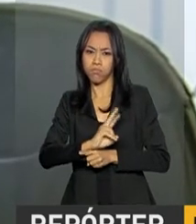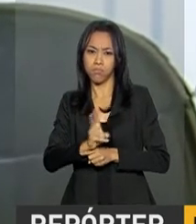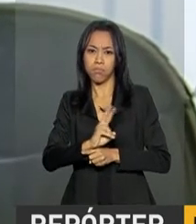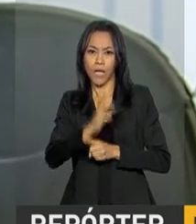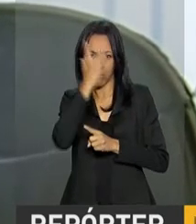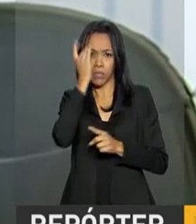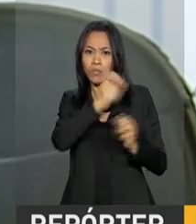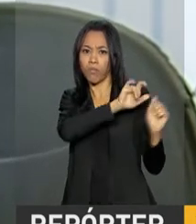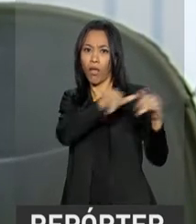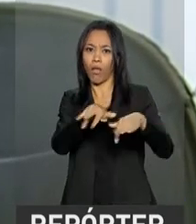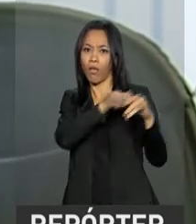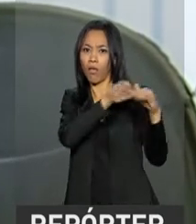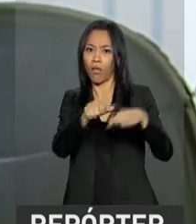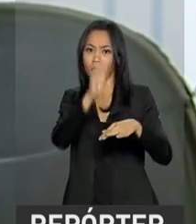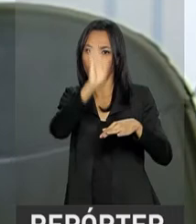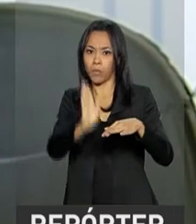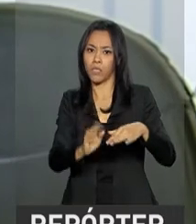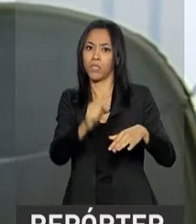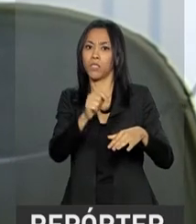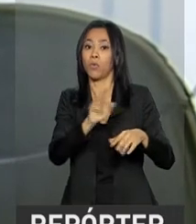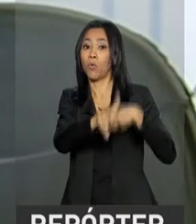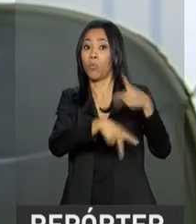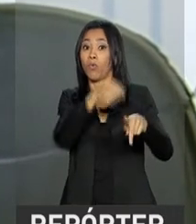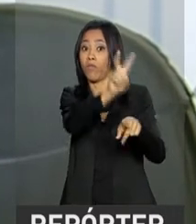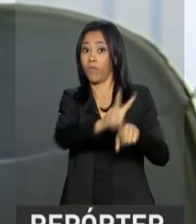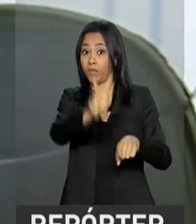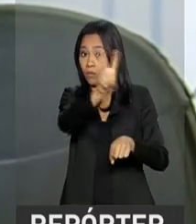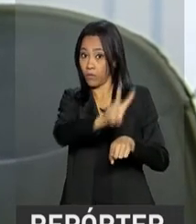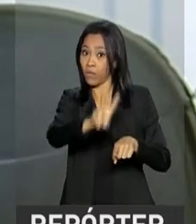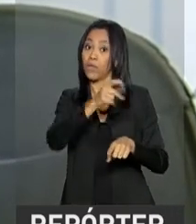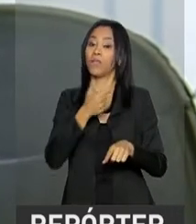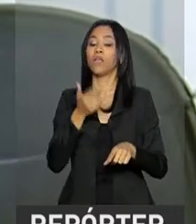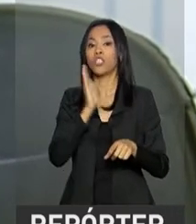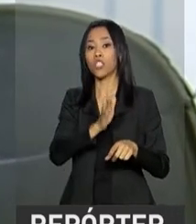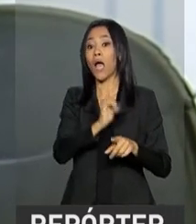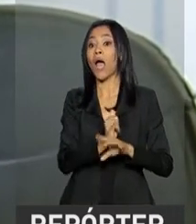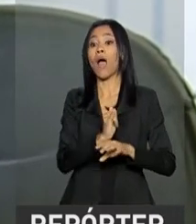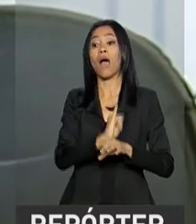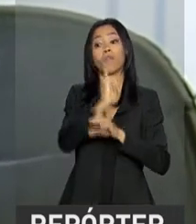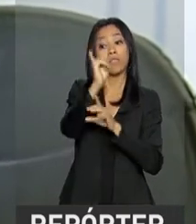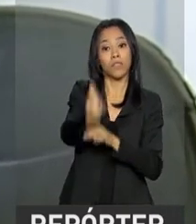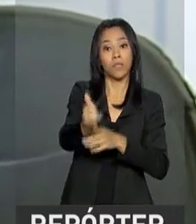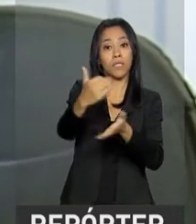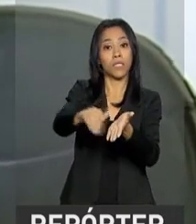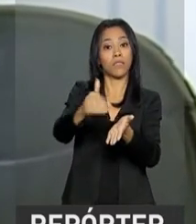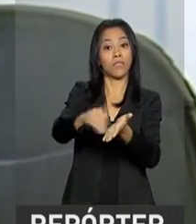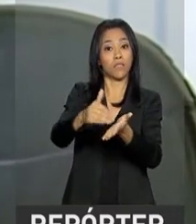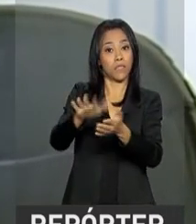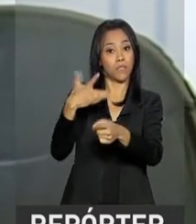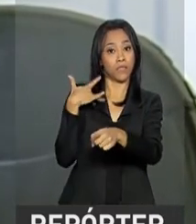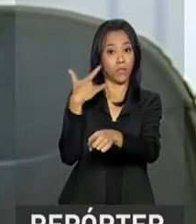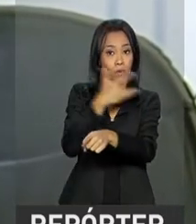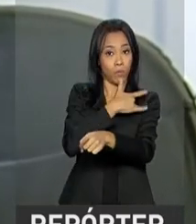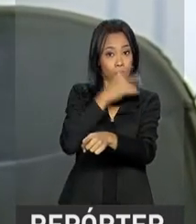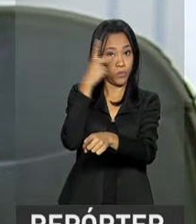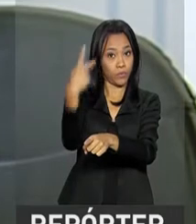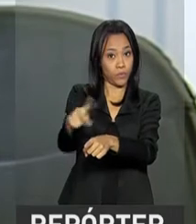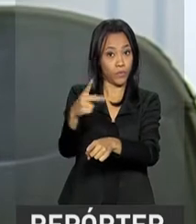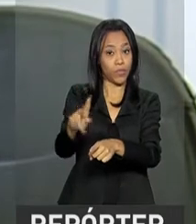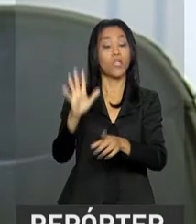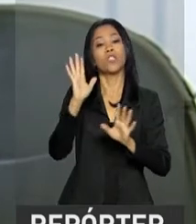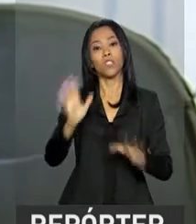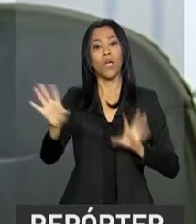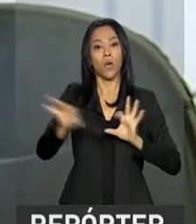já repassou os recursos para as secretarias municipais do estado de roraima já instalamos uma sala de